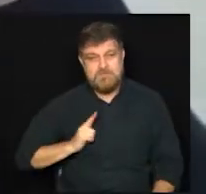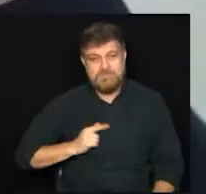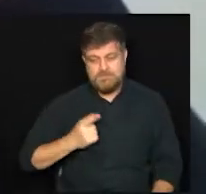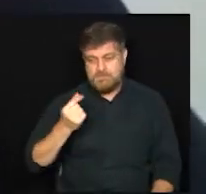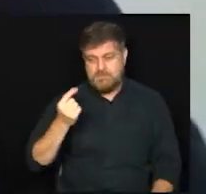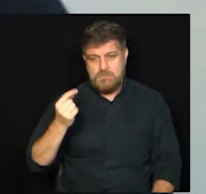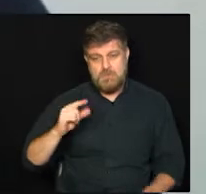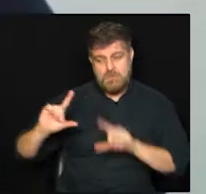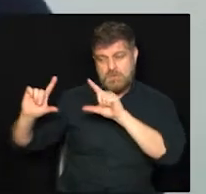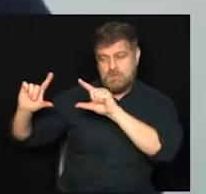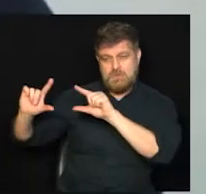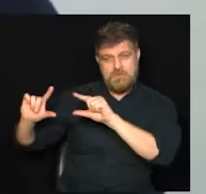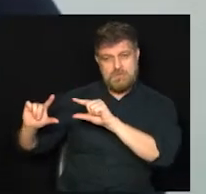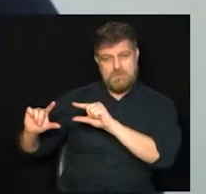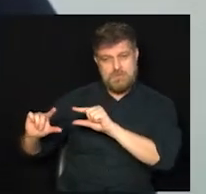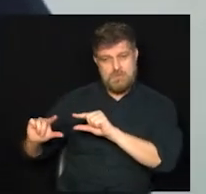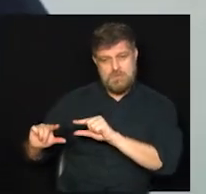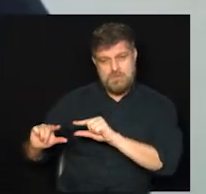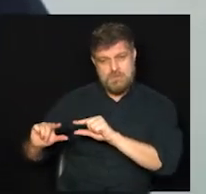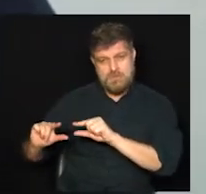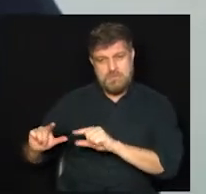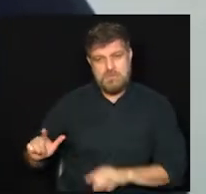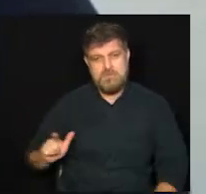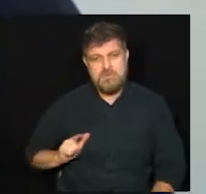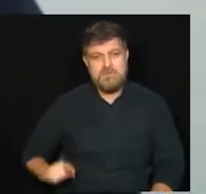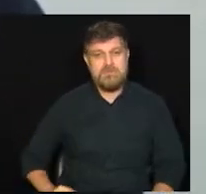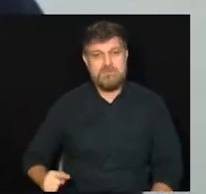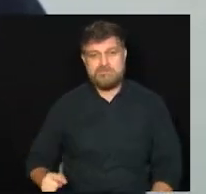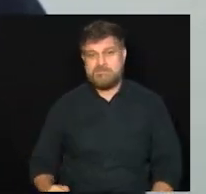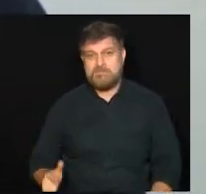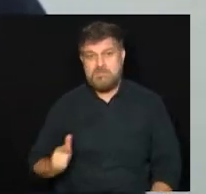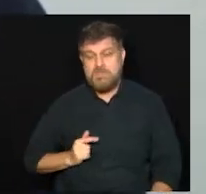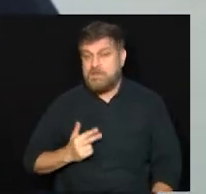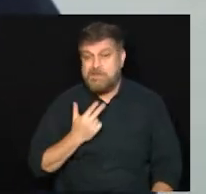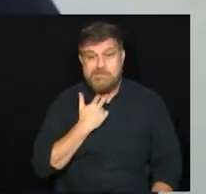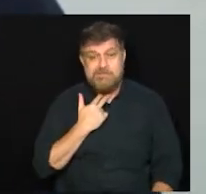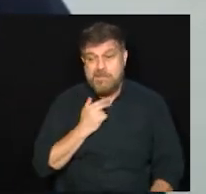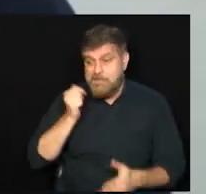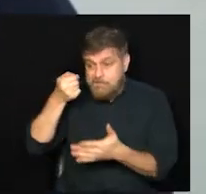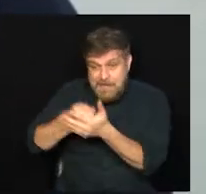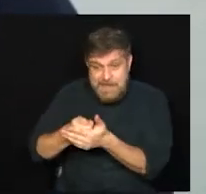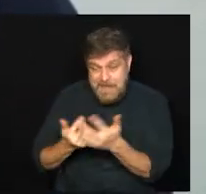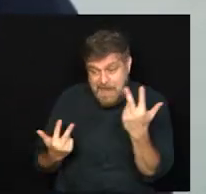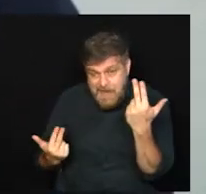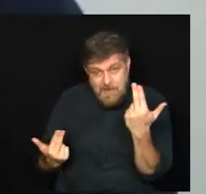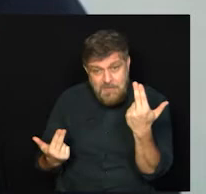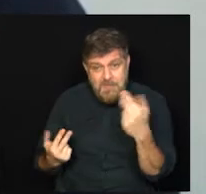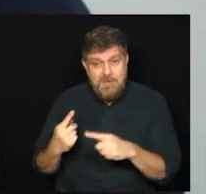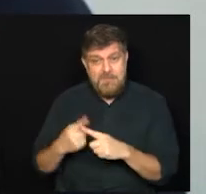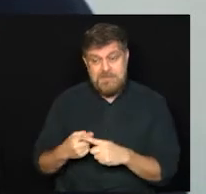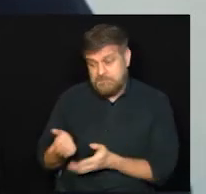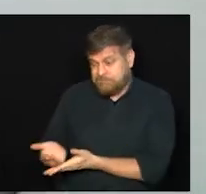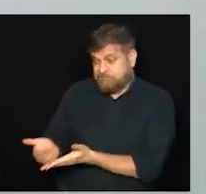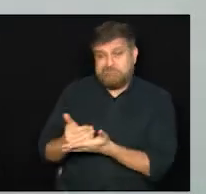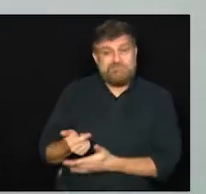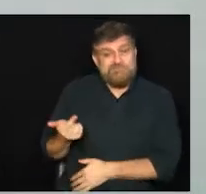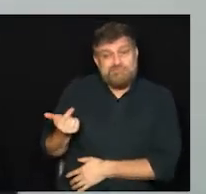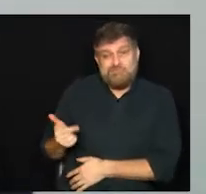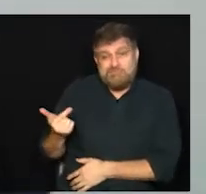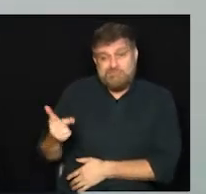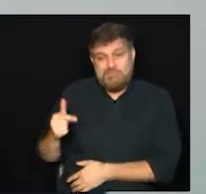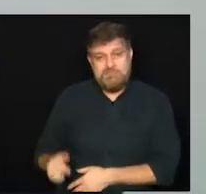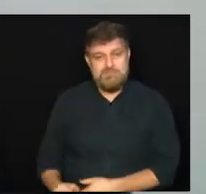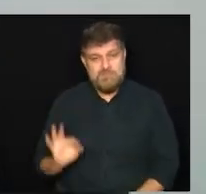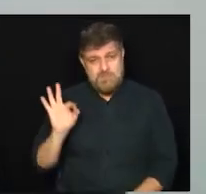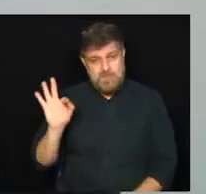isso, esse teu custo fixo ele fica monstruoso, né? E daí o